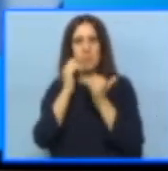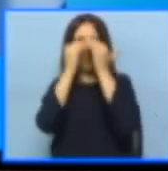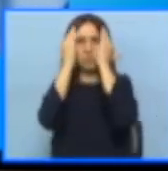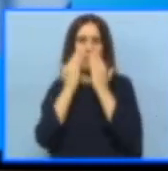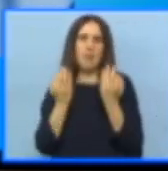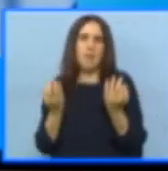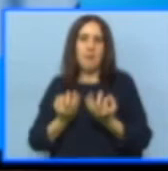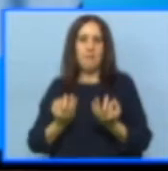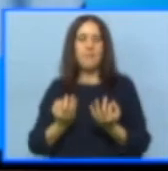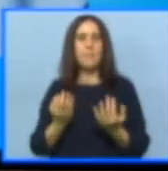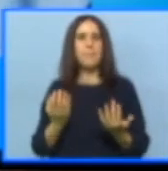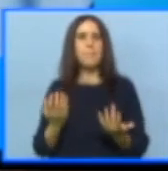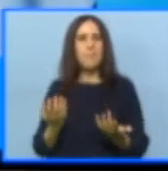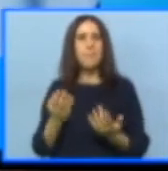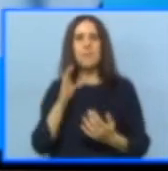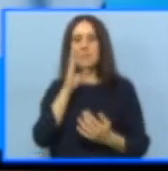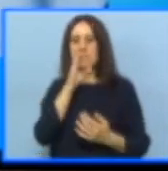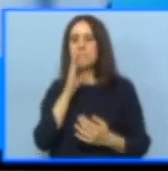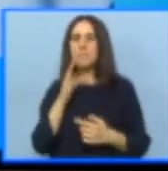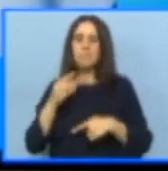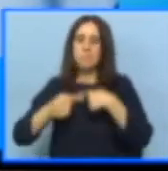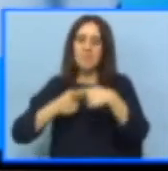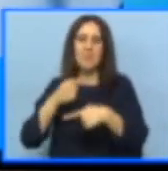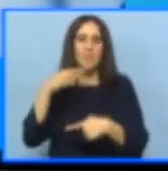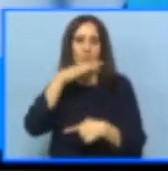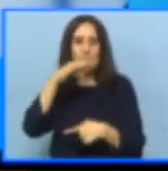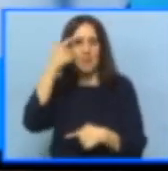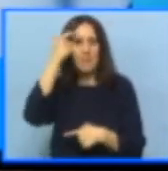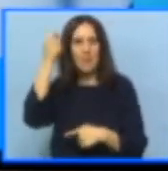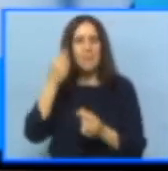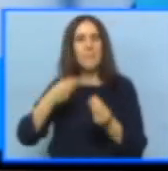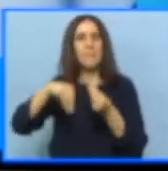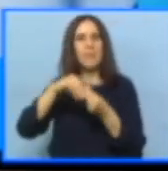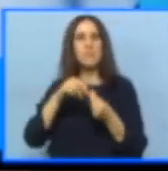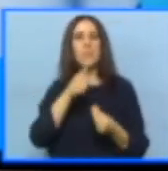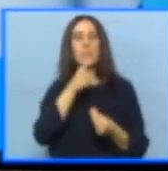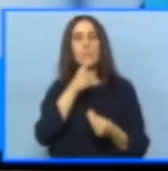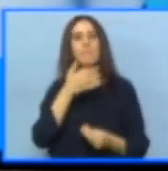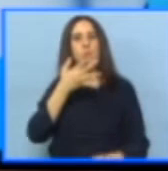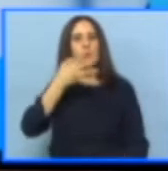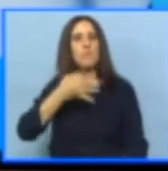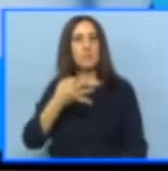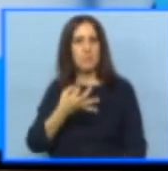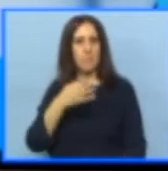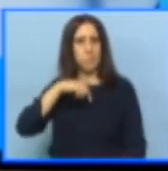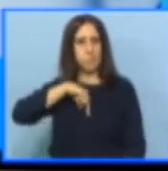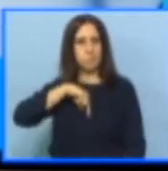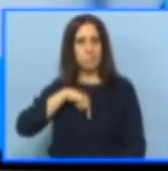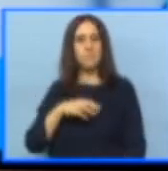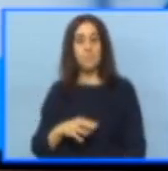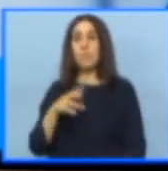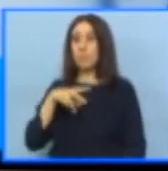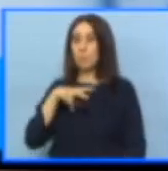se nós quisermos, de tradição familiar, mas ao mesmo tempo também é uma questão aqui de convicção. Portugal é, e